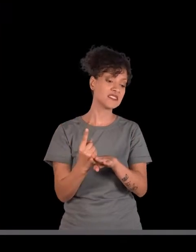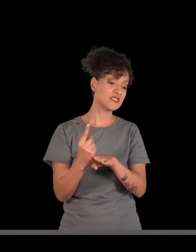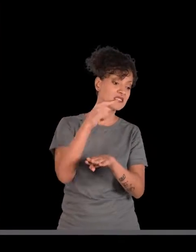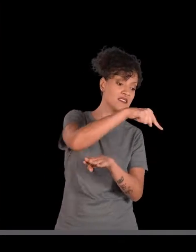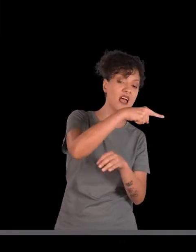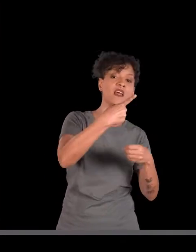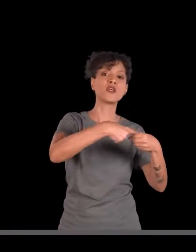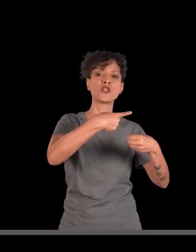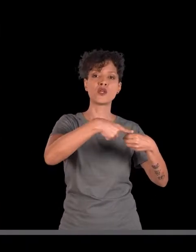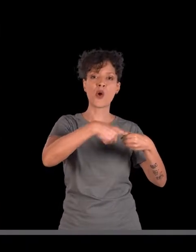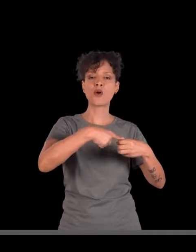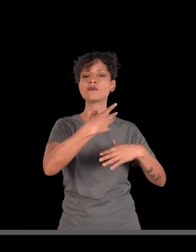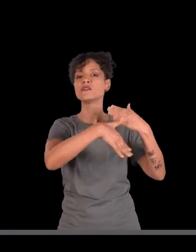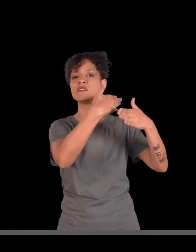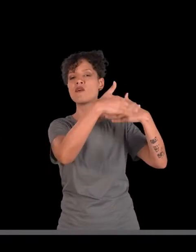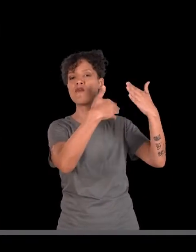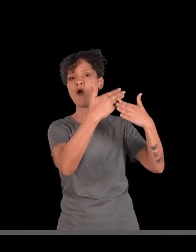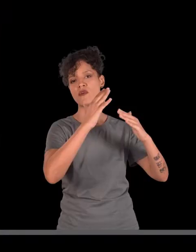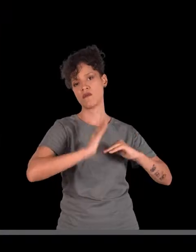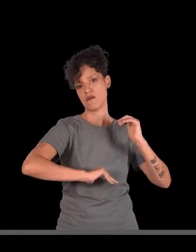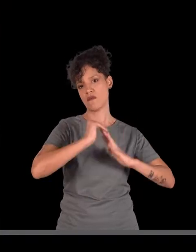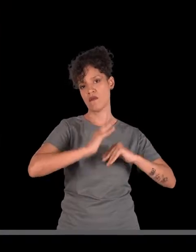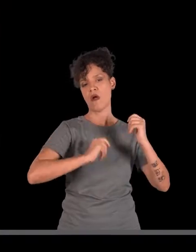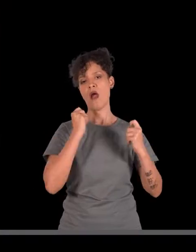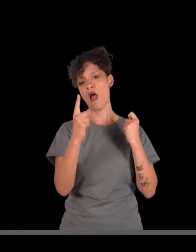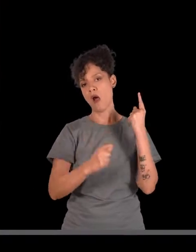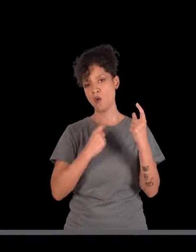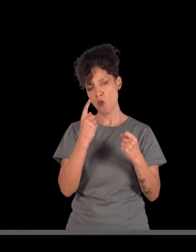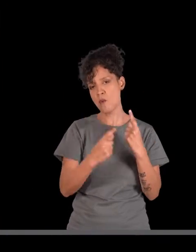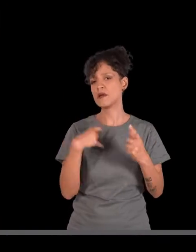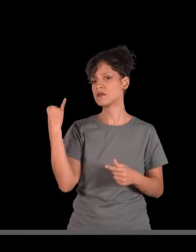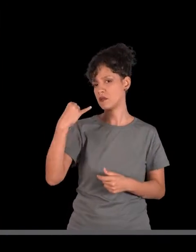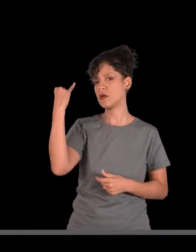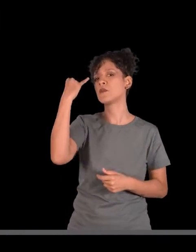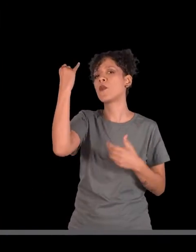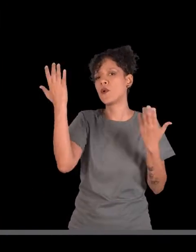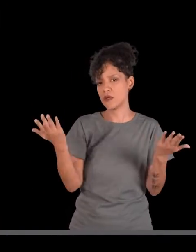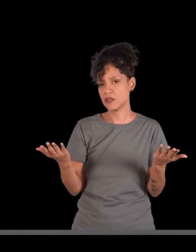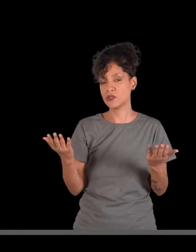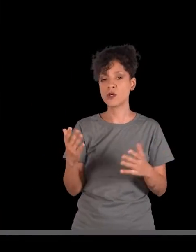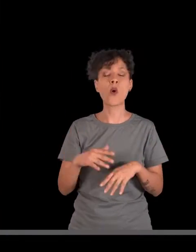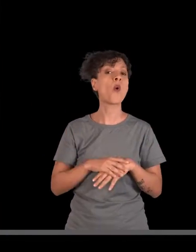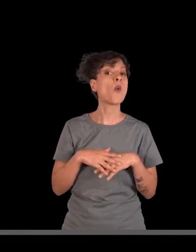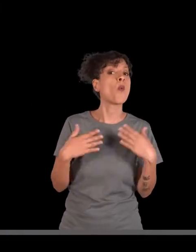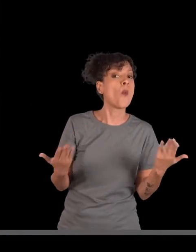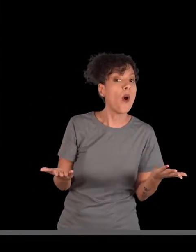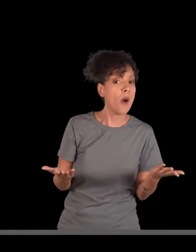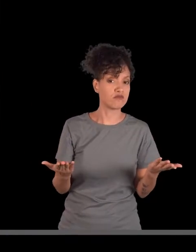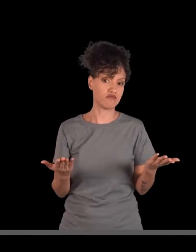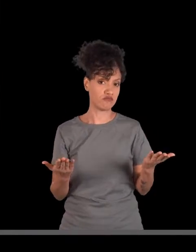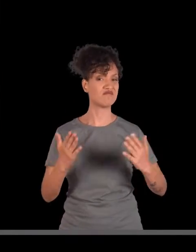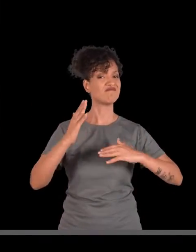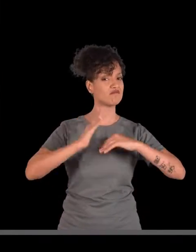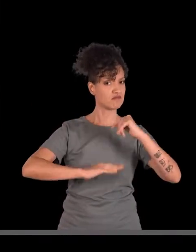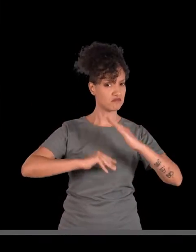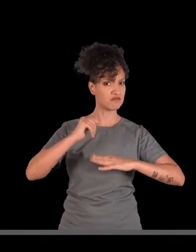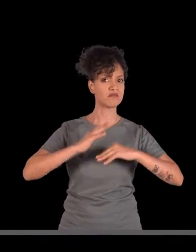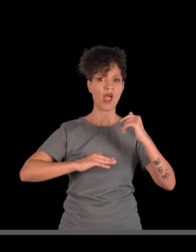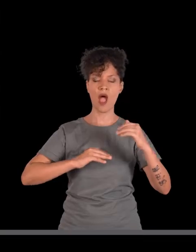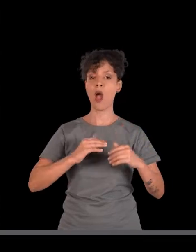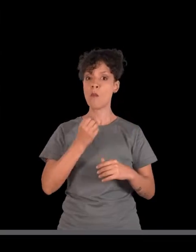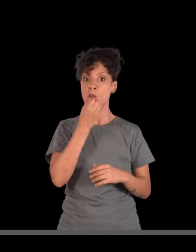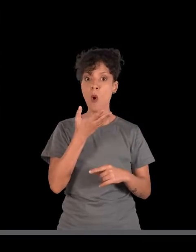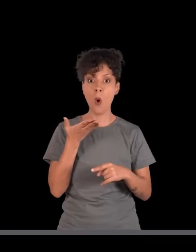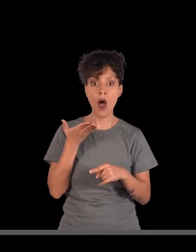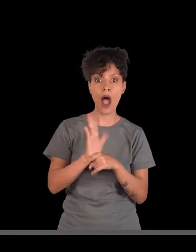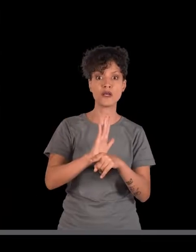é no interior que eles vão conseguir desenvolver determinadas atividades, né, muito importantes. Dentre essas atividades, uma das coisas que